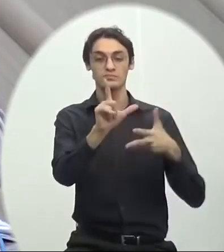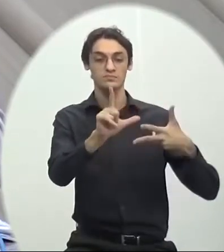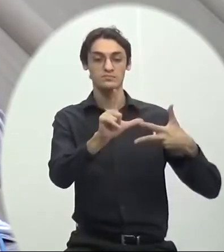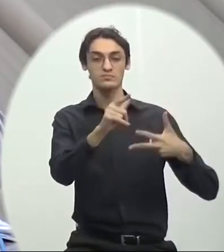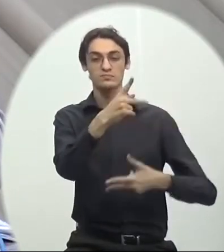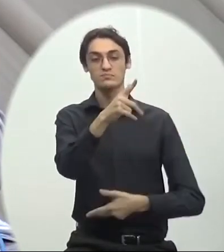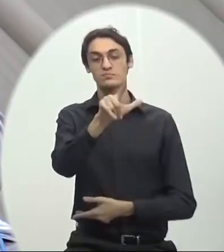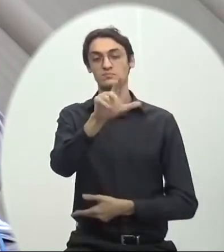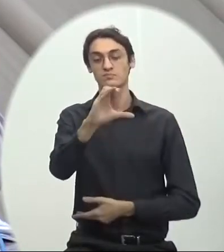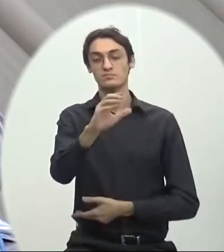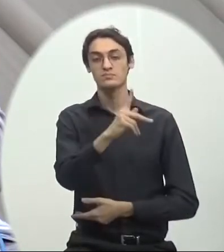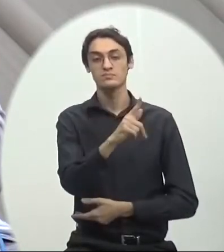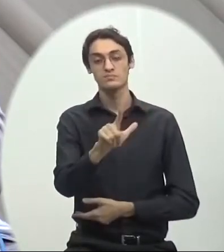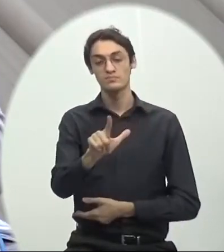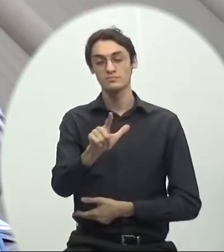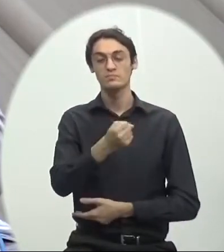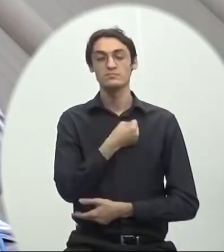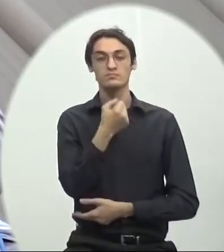número PL-CPL